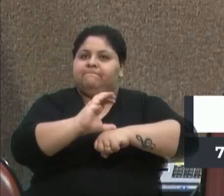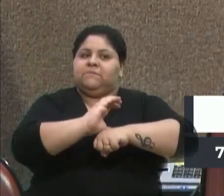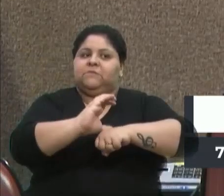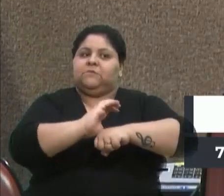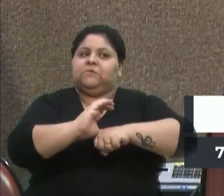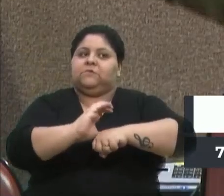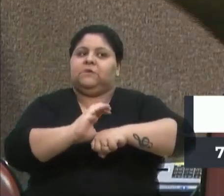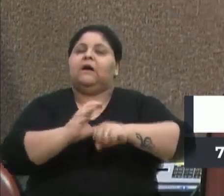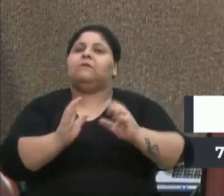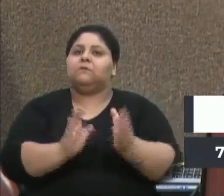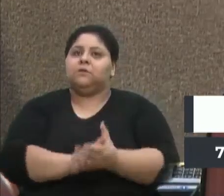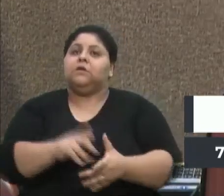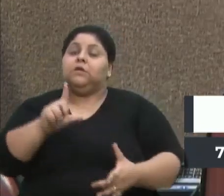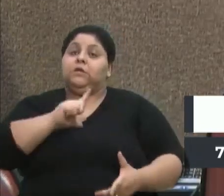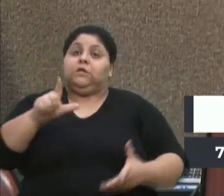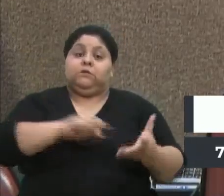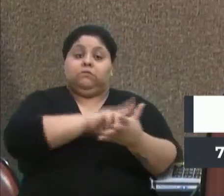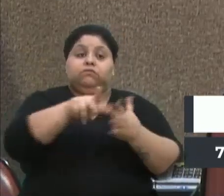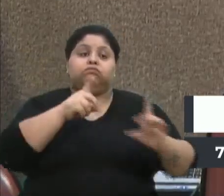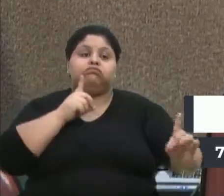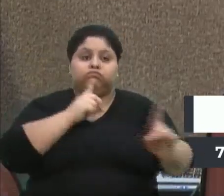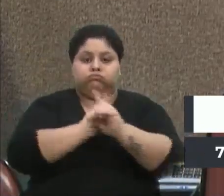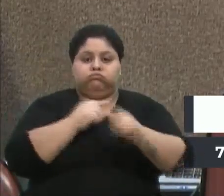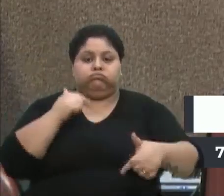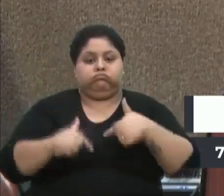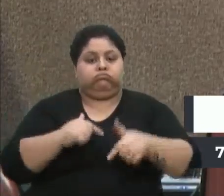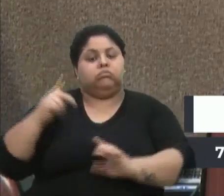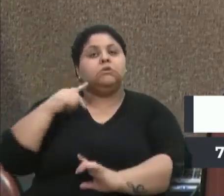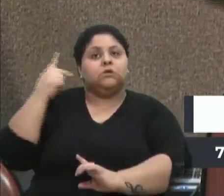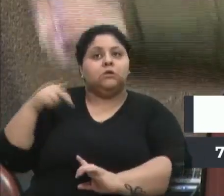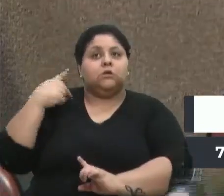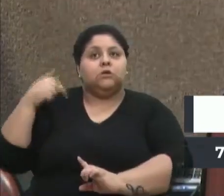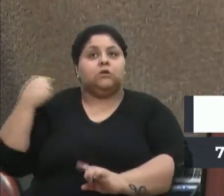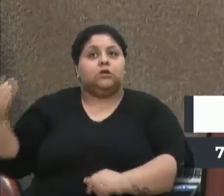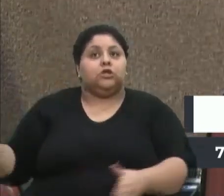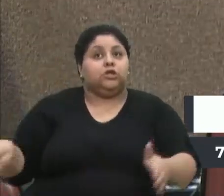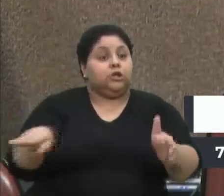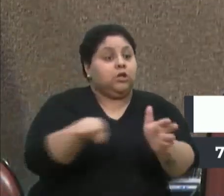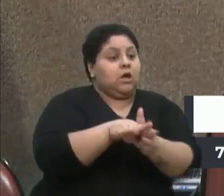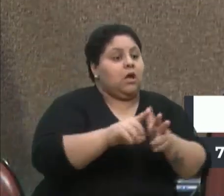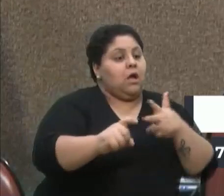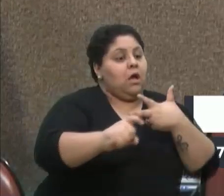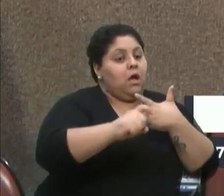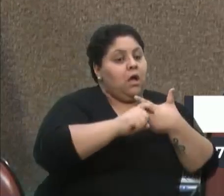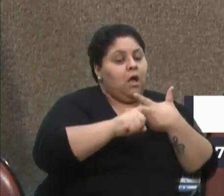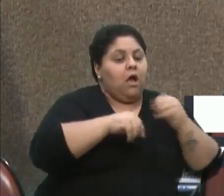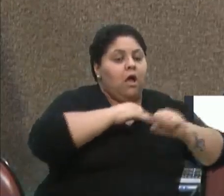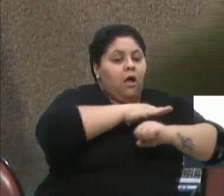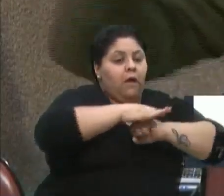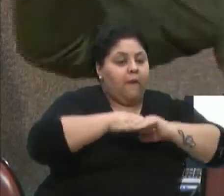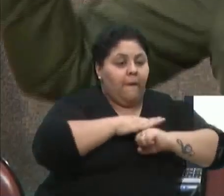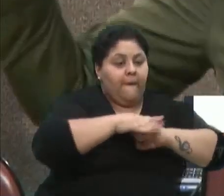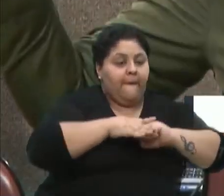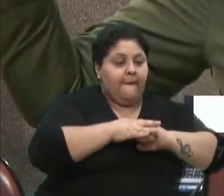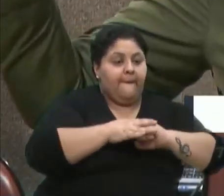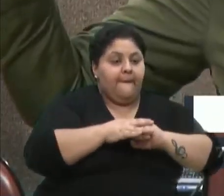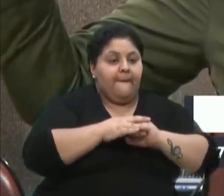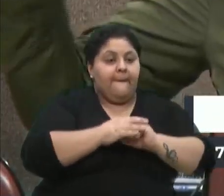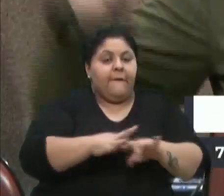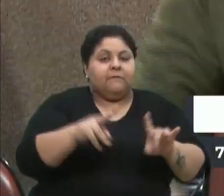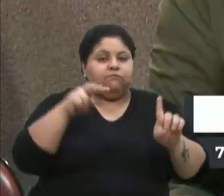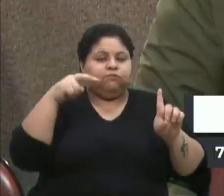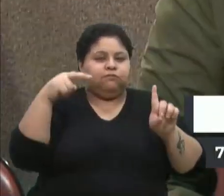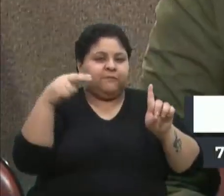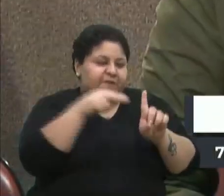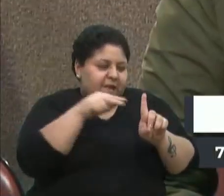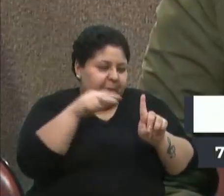foram vários encontros, e isso é trabalho de vereador. Fui até o Executivo para dialogar e para a gente viabilizar que o projeto viesse de lá,